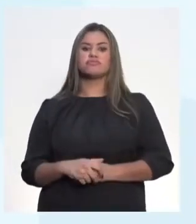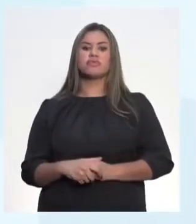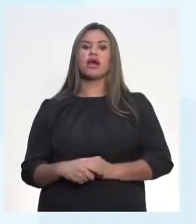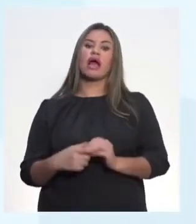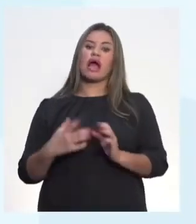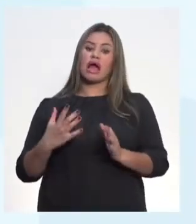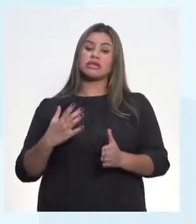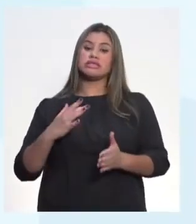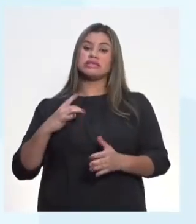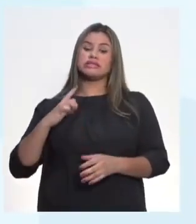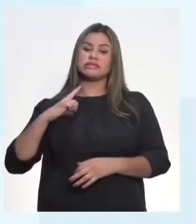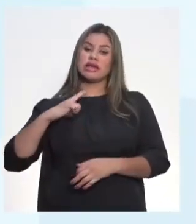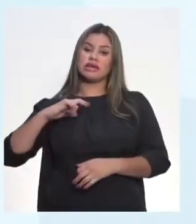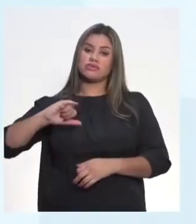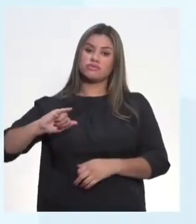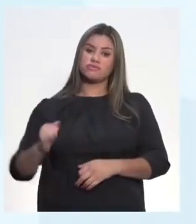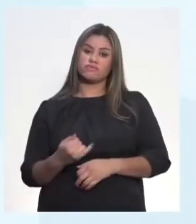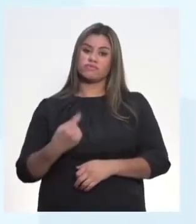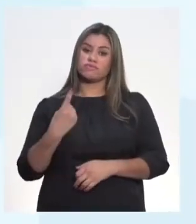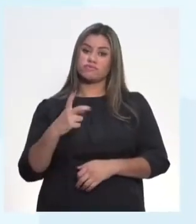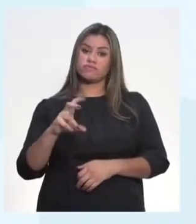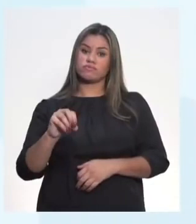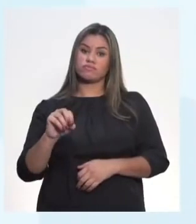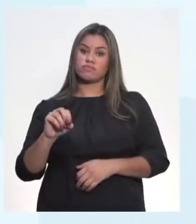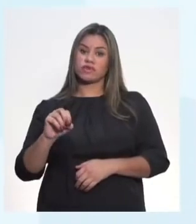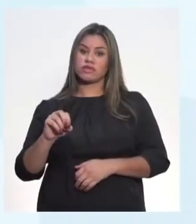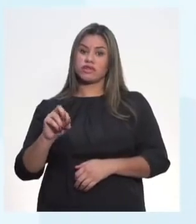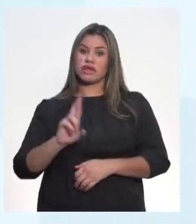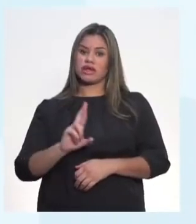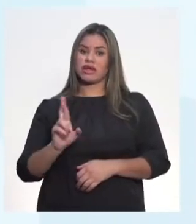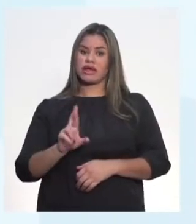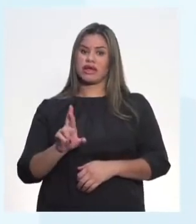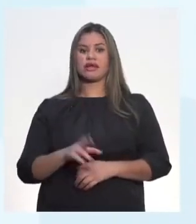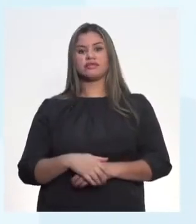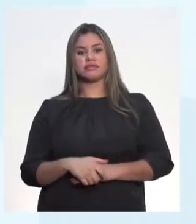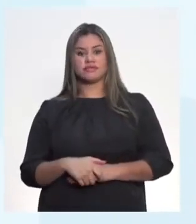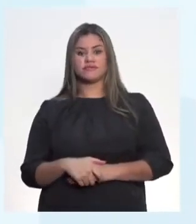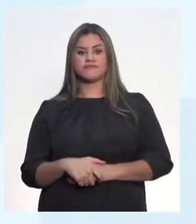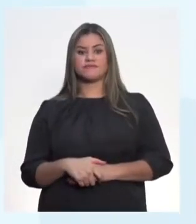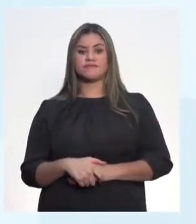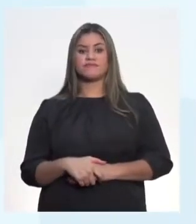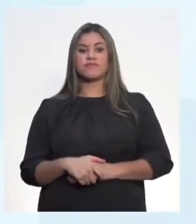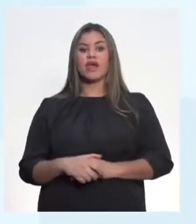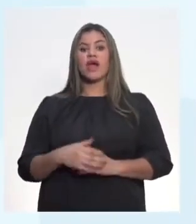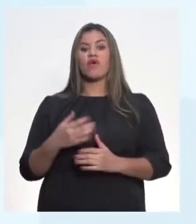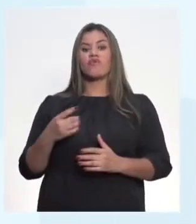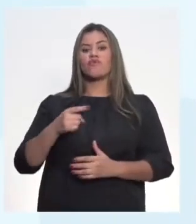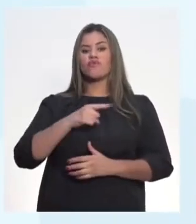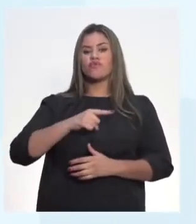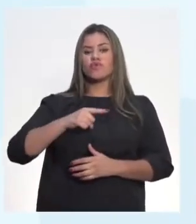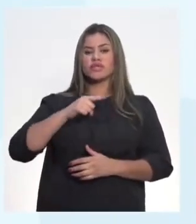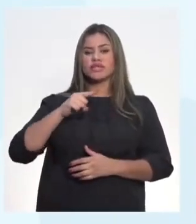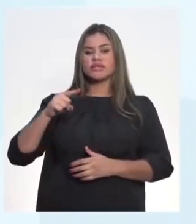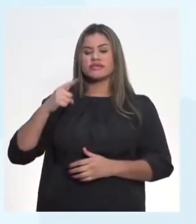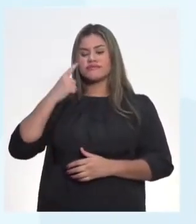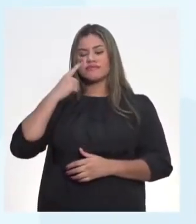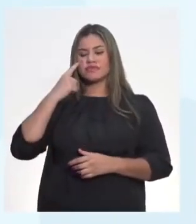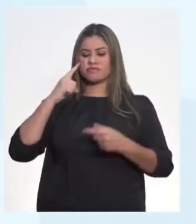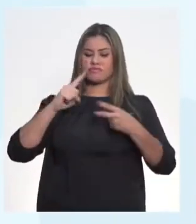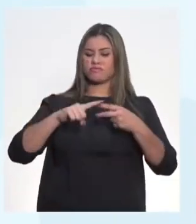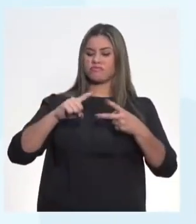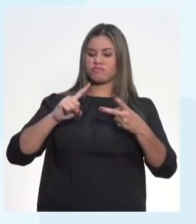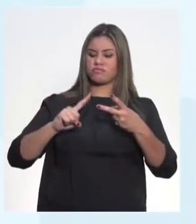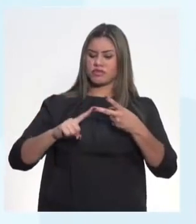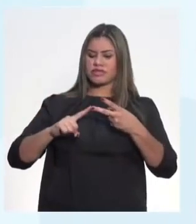150. Considerando as condições de pagamento, qual você indica como a